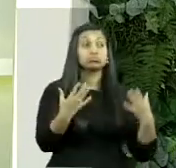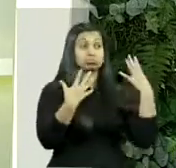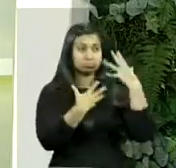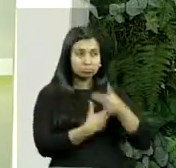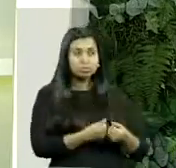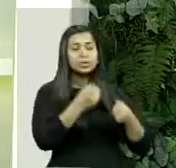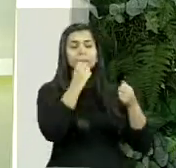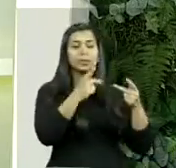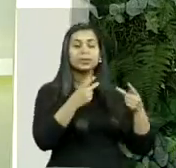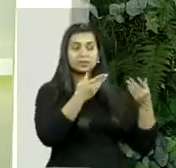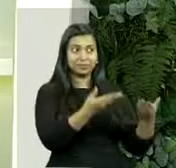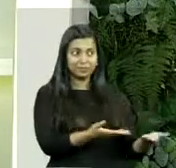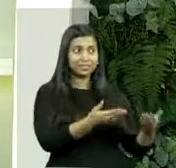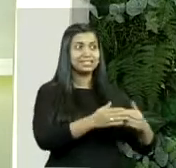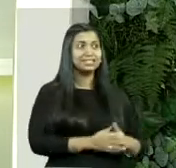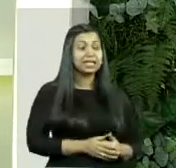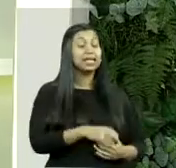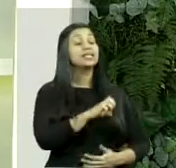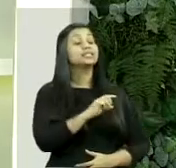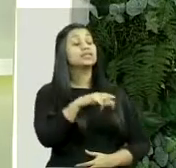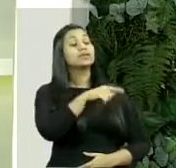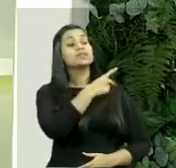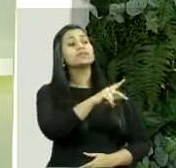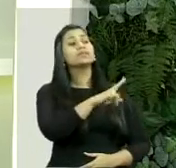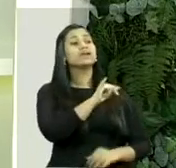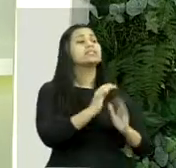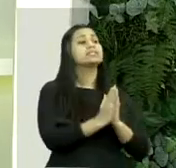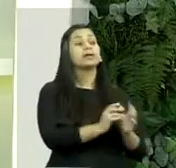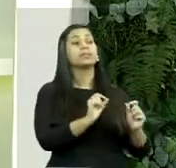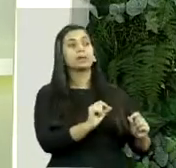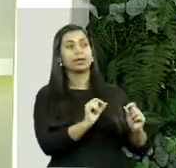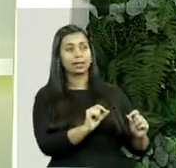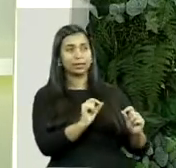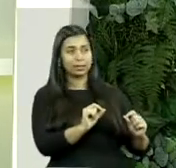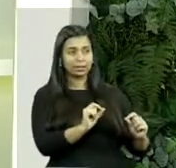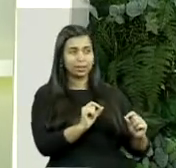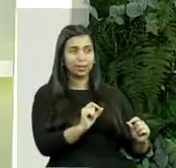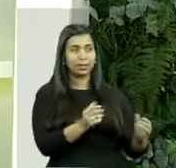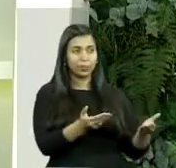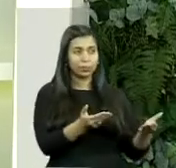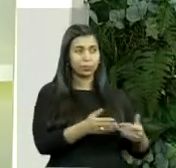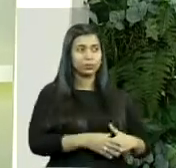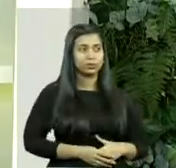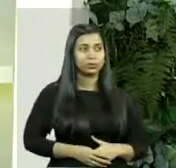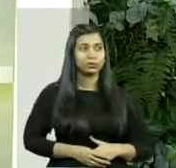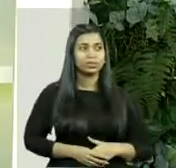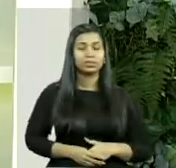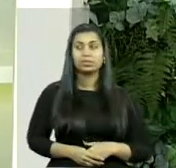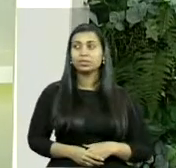bonito, seja bem-vinda. Stephanie, para quem que você vai rezar esse mistério?